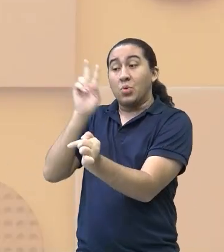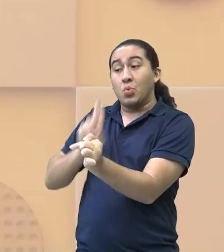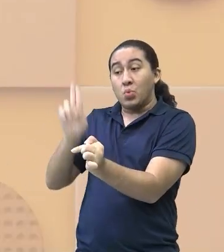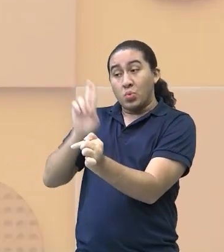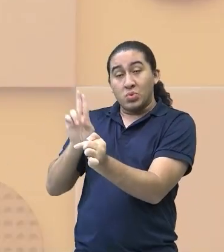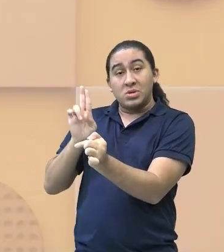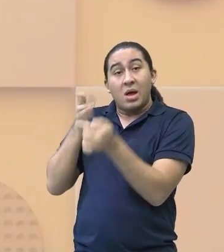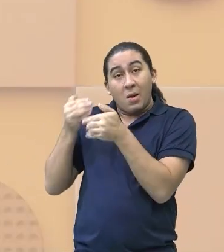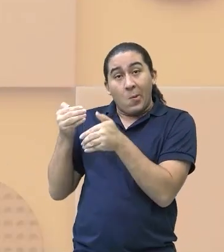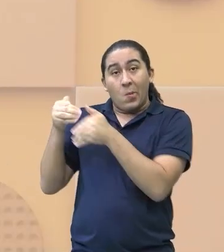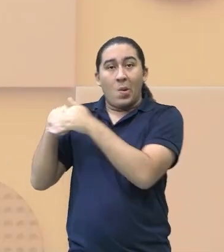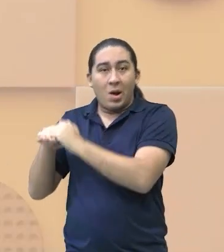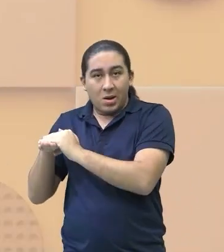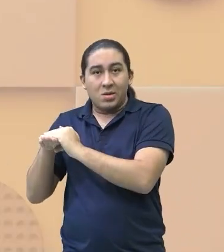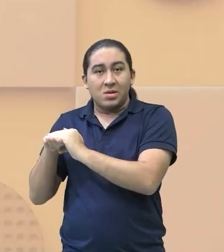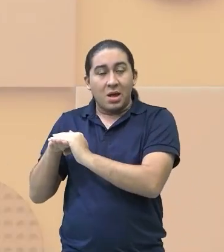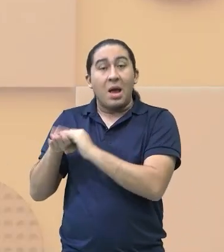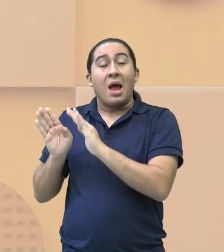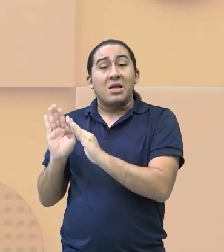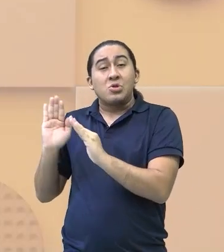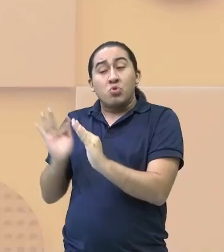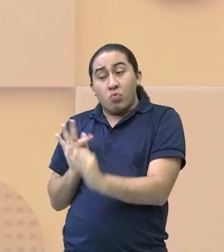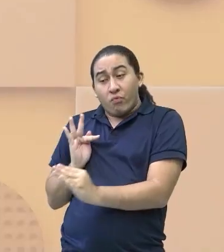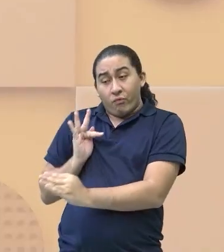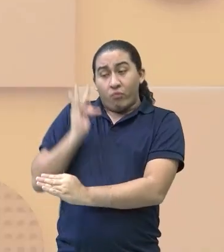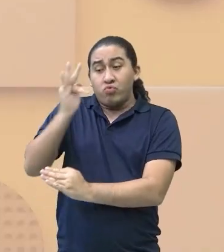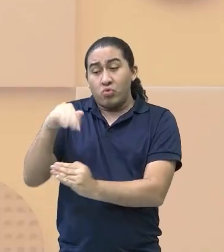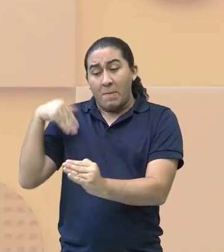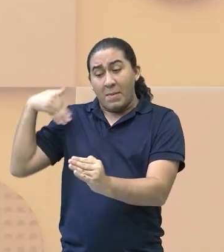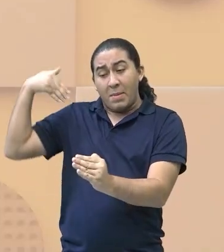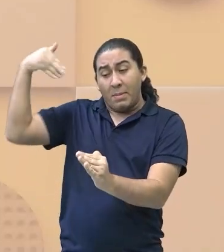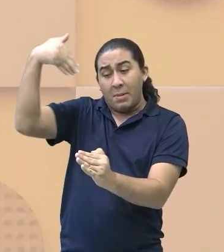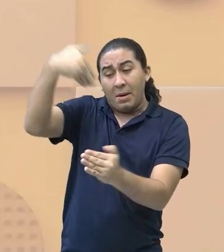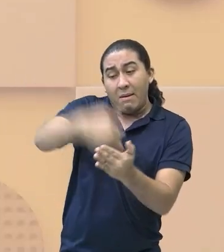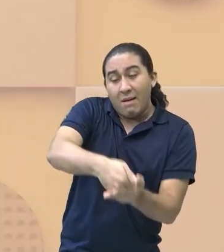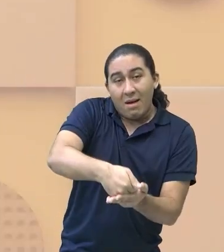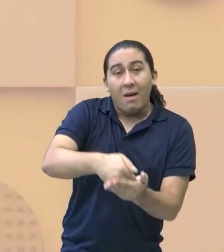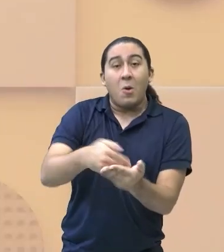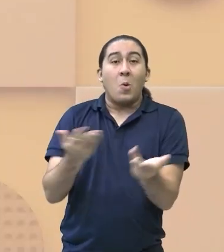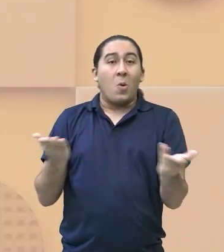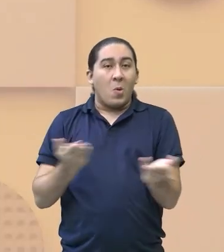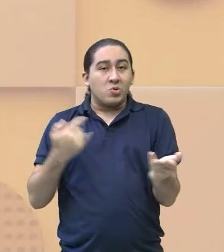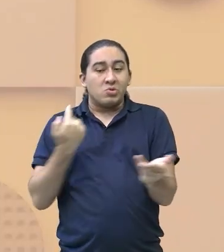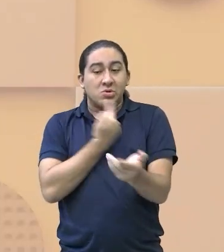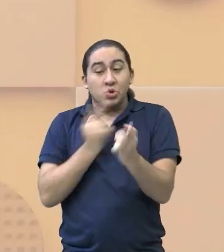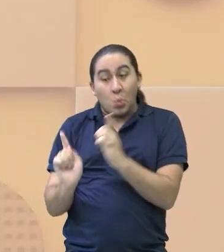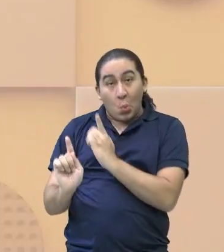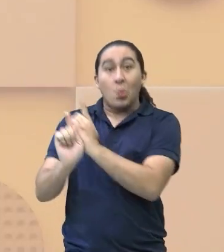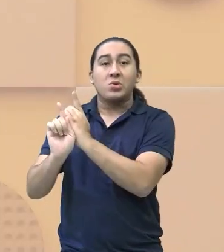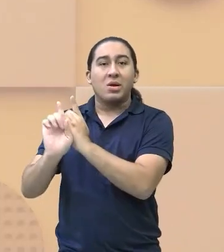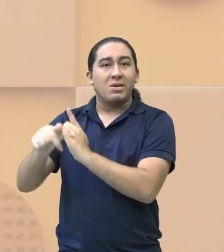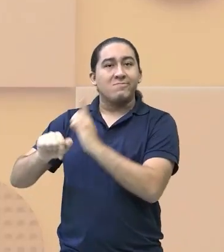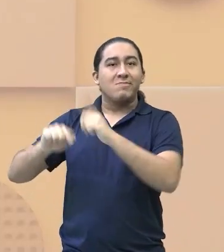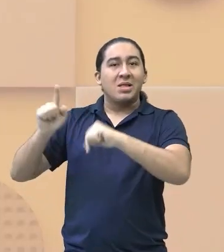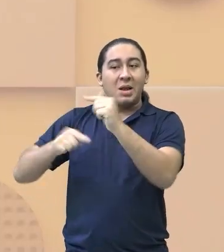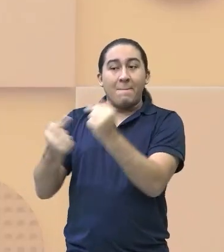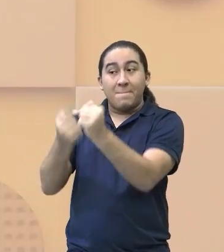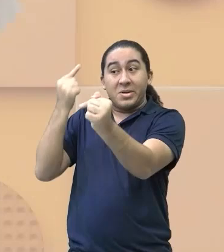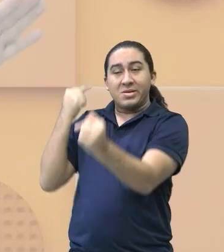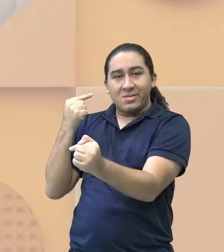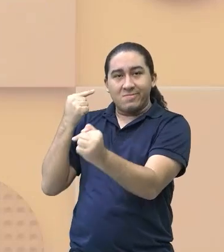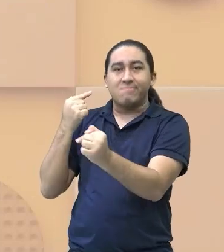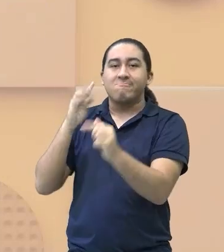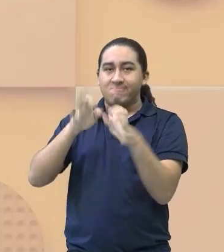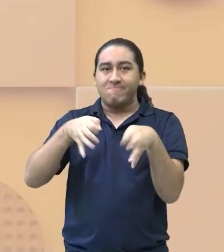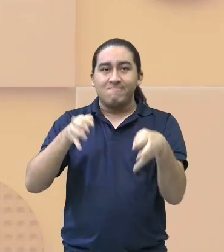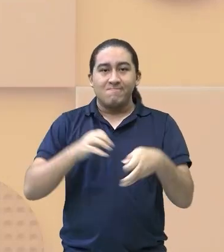gente, ok? Seja lá os nossos antepassados, dos primeiros, né, hominídeos, como nós vamos chamar, não é